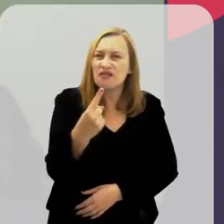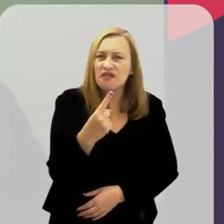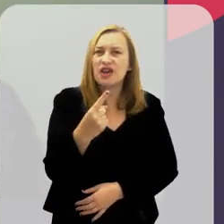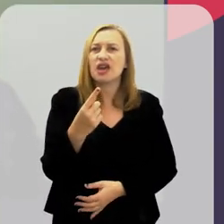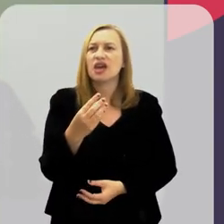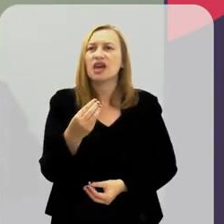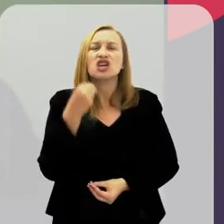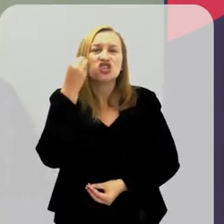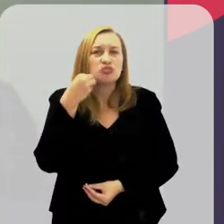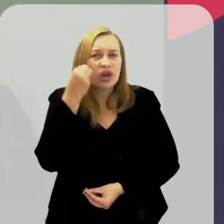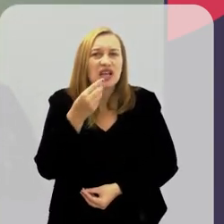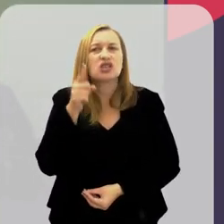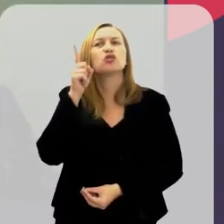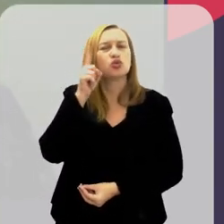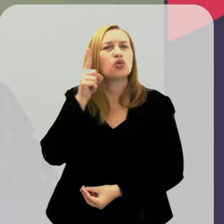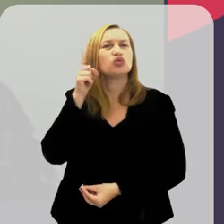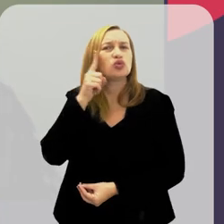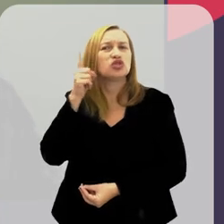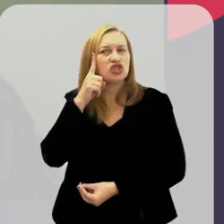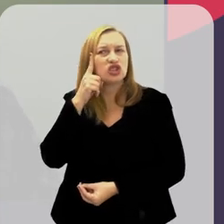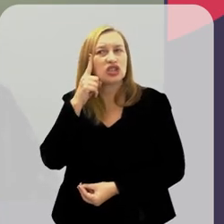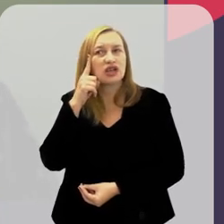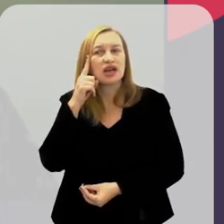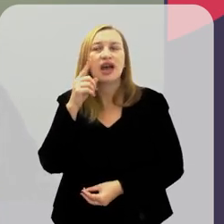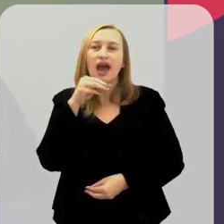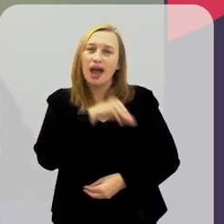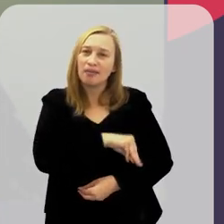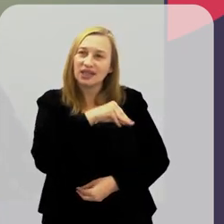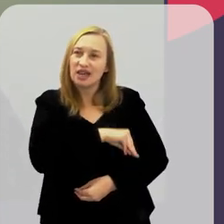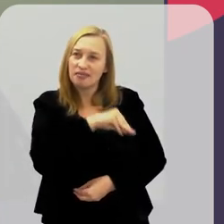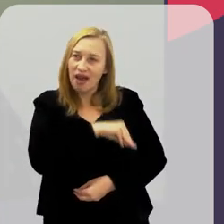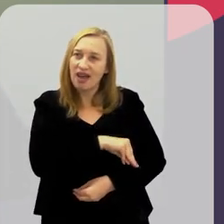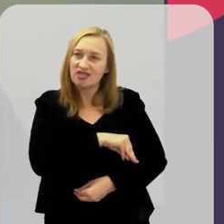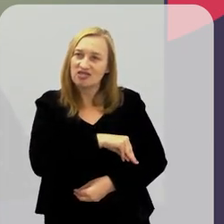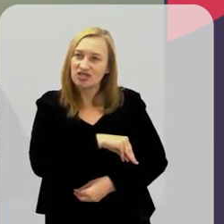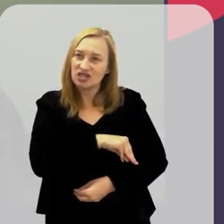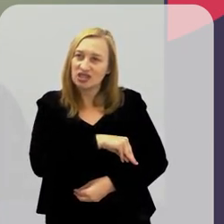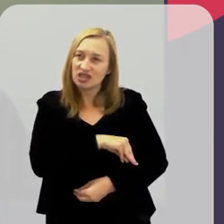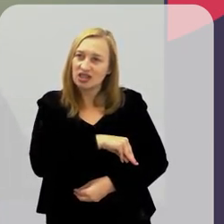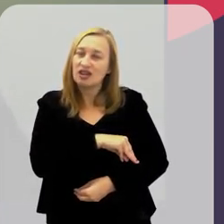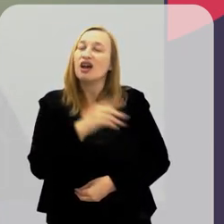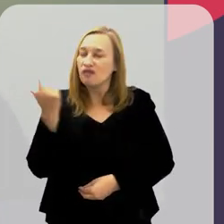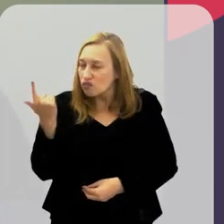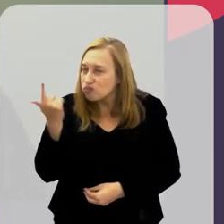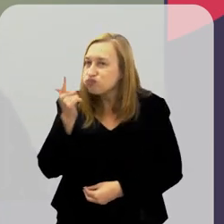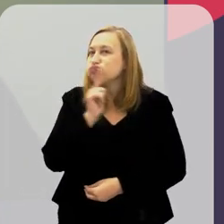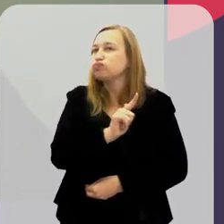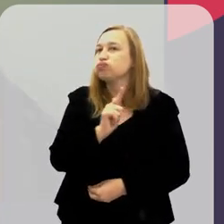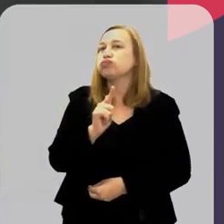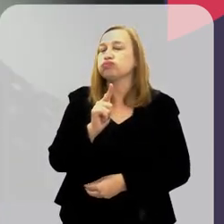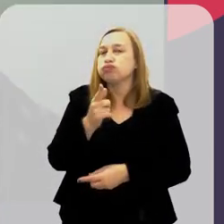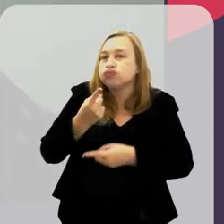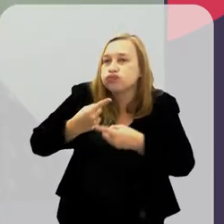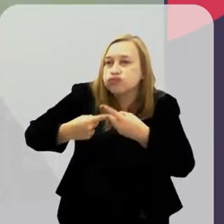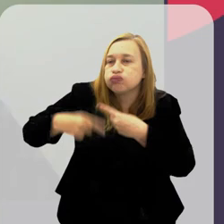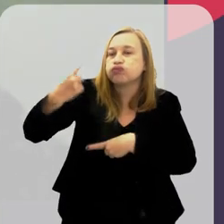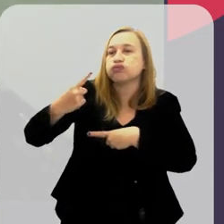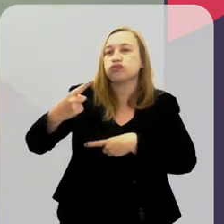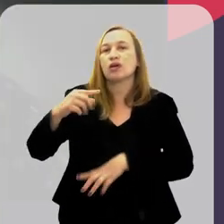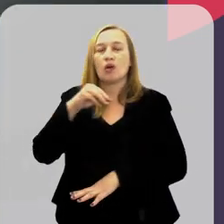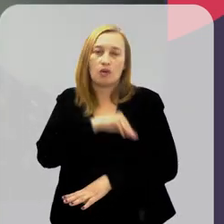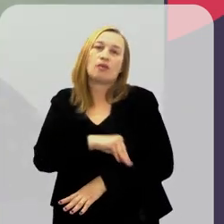dele. Quando você vê isso aplicado, a matemática, ela vai